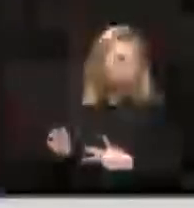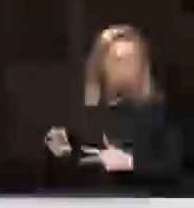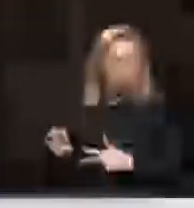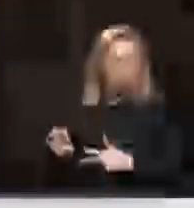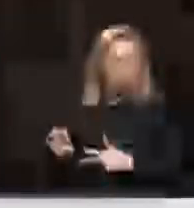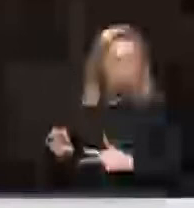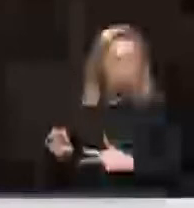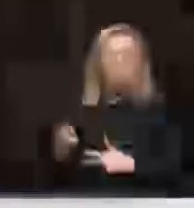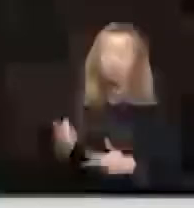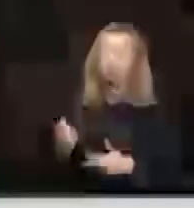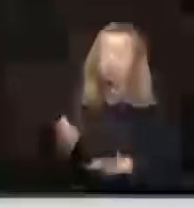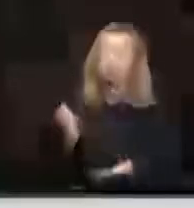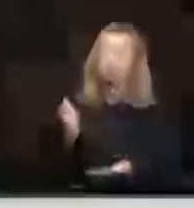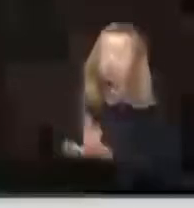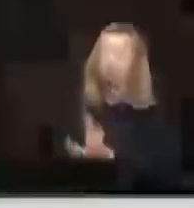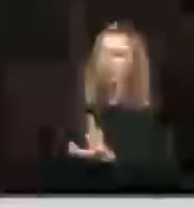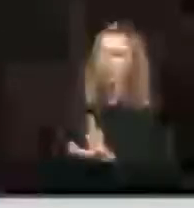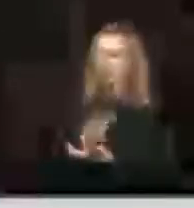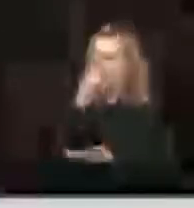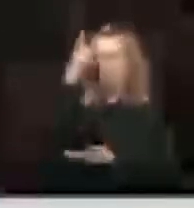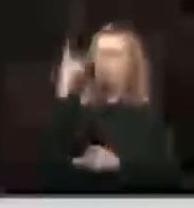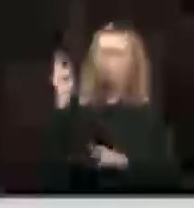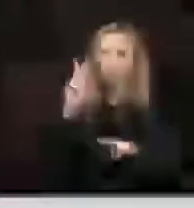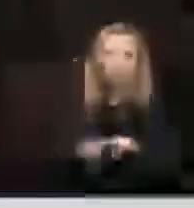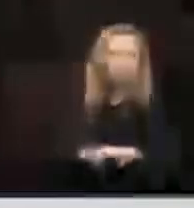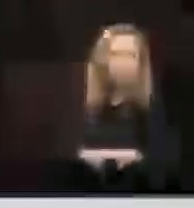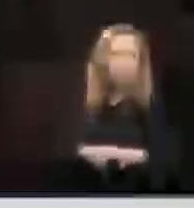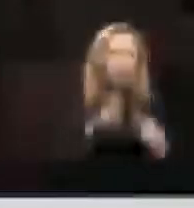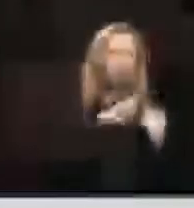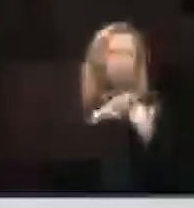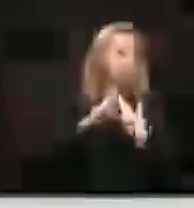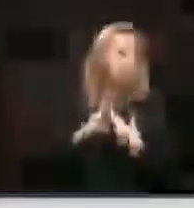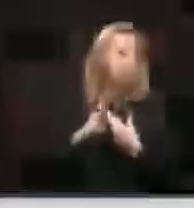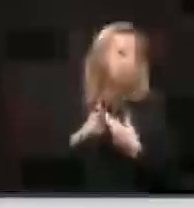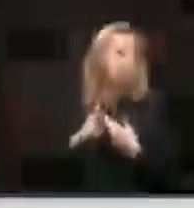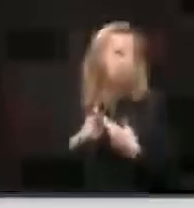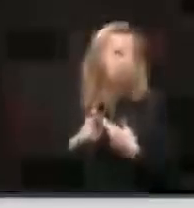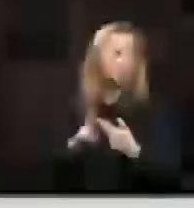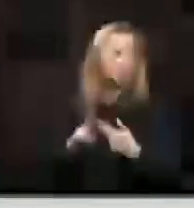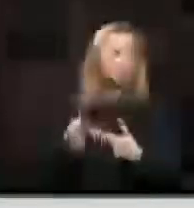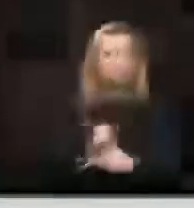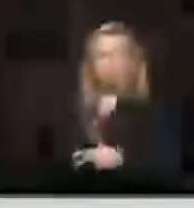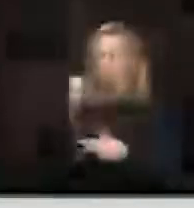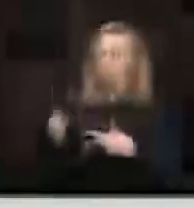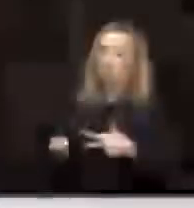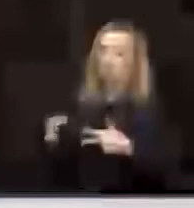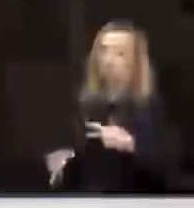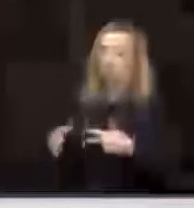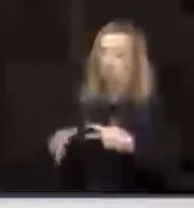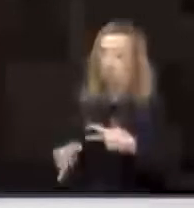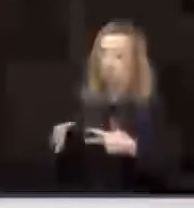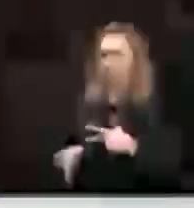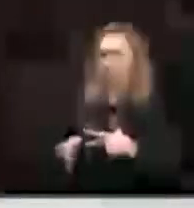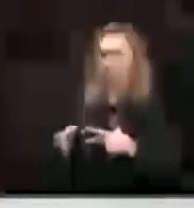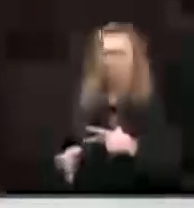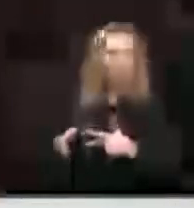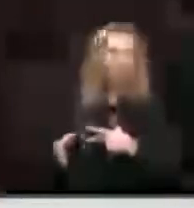preso passarão a ser da responsabilidade do Poder Judiciário. O Estado vê o